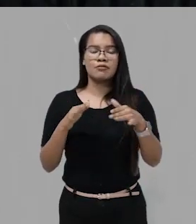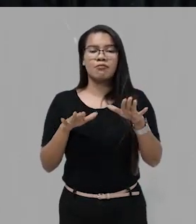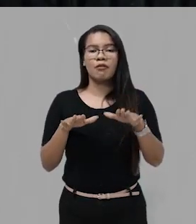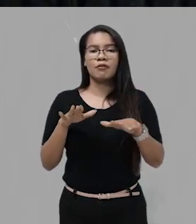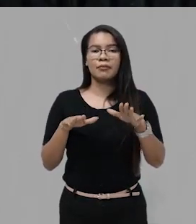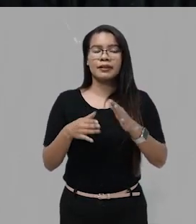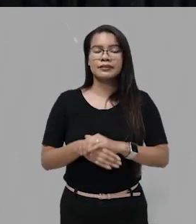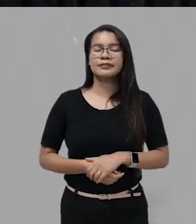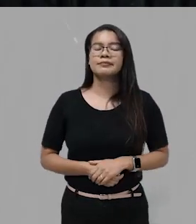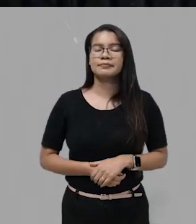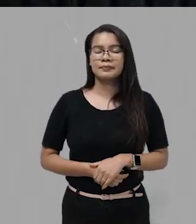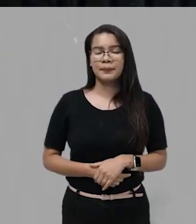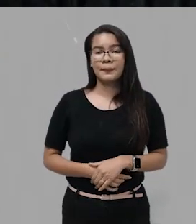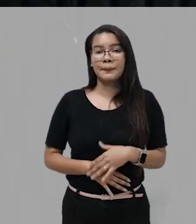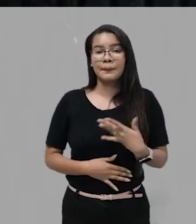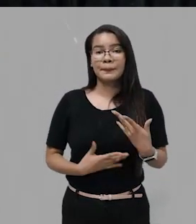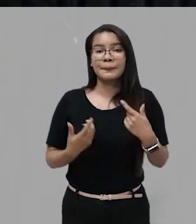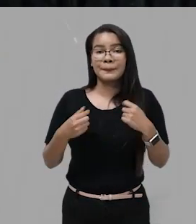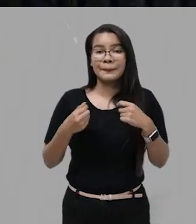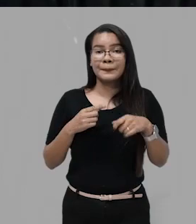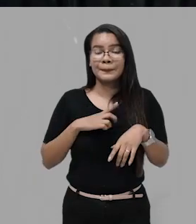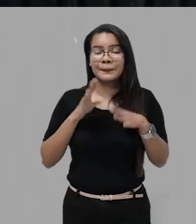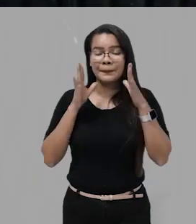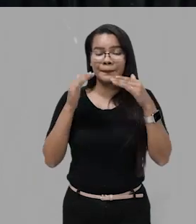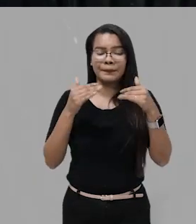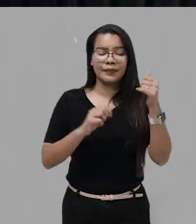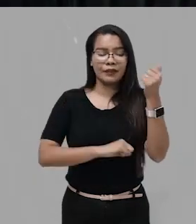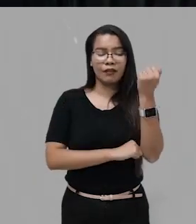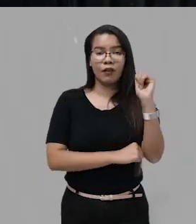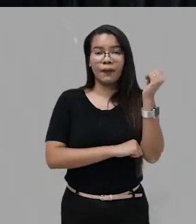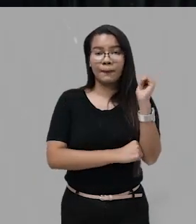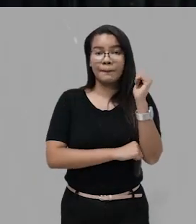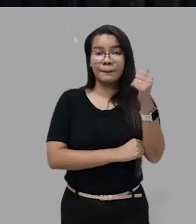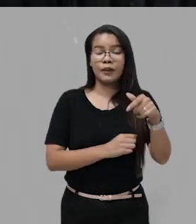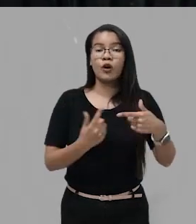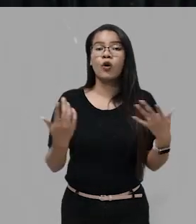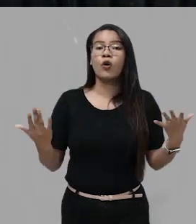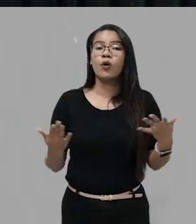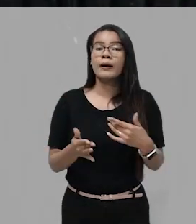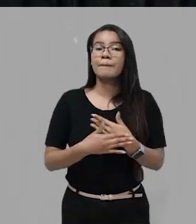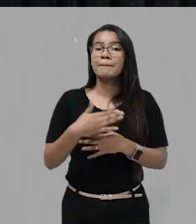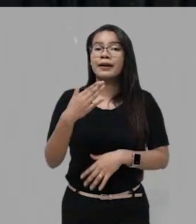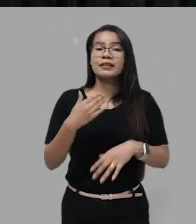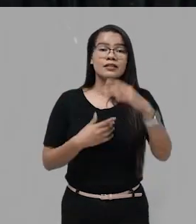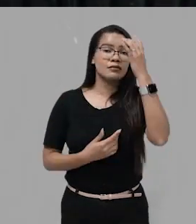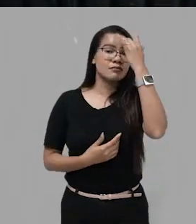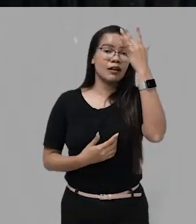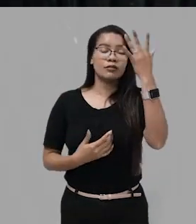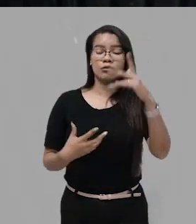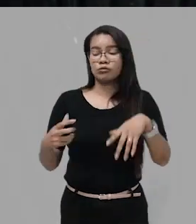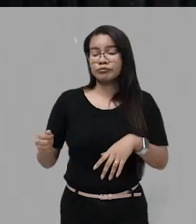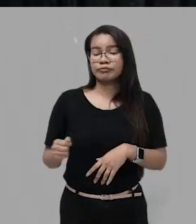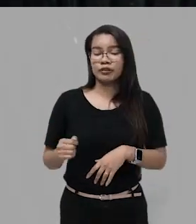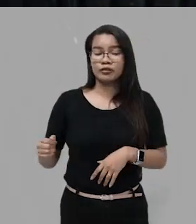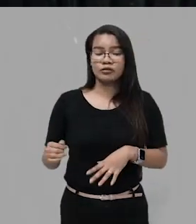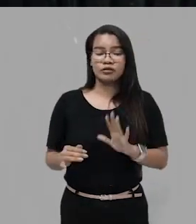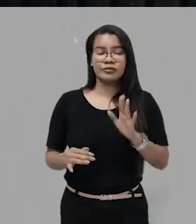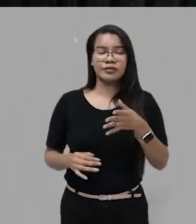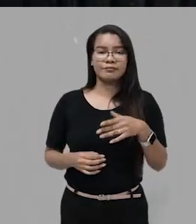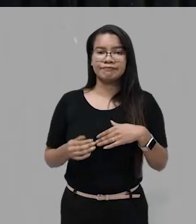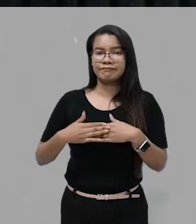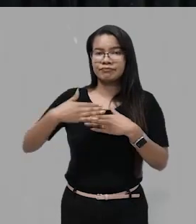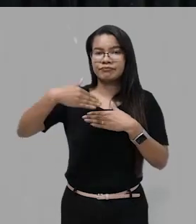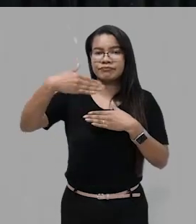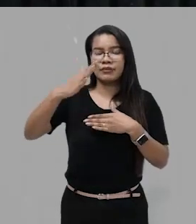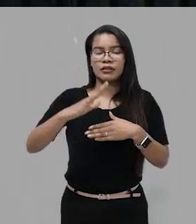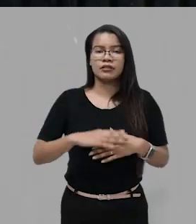sincronia. Então exigia muita coordenação motora. Hoje está ficando mais fácil ainda. que são os carros automáticos. Tu bota lá no D, drive,